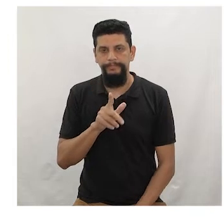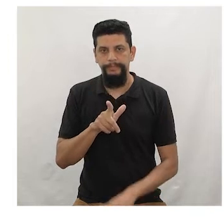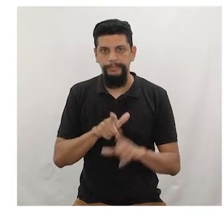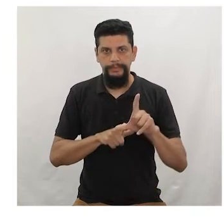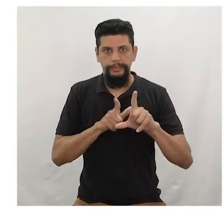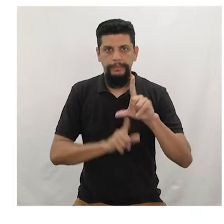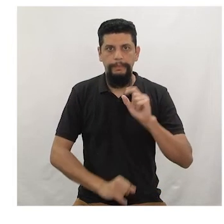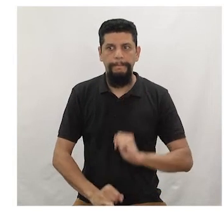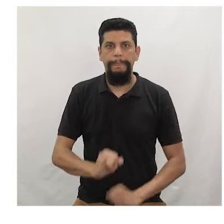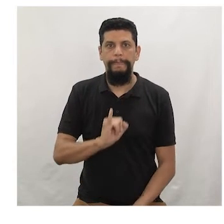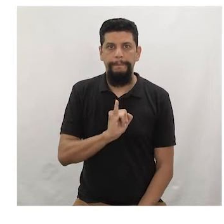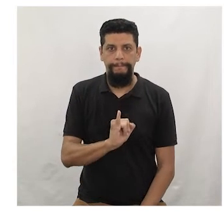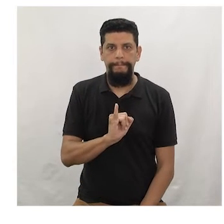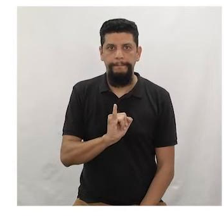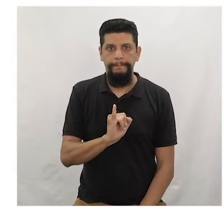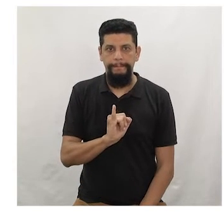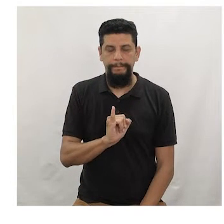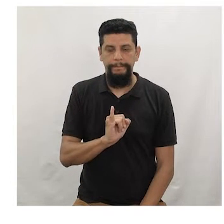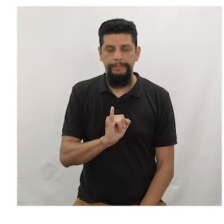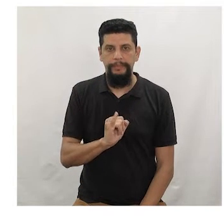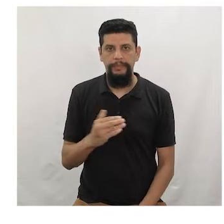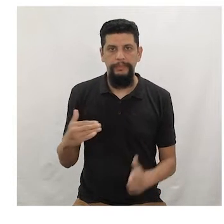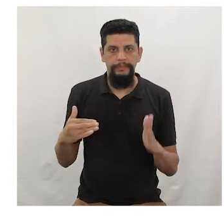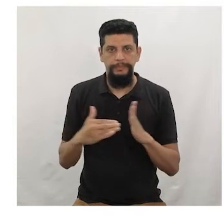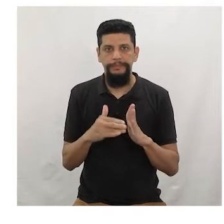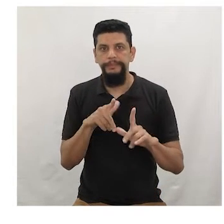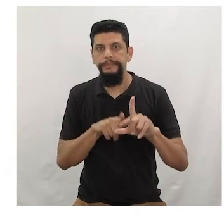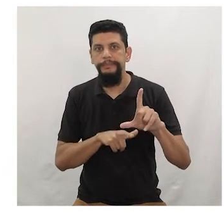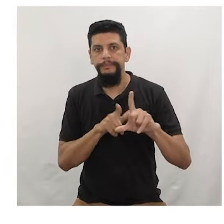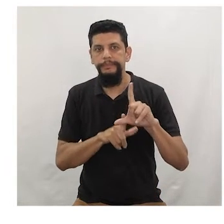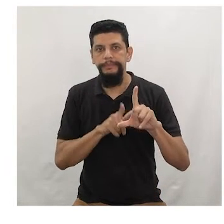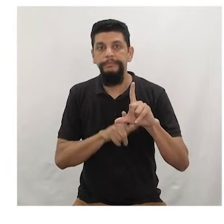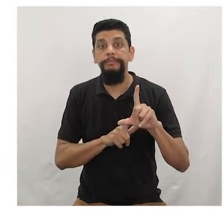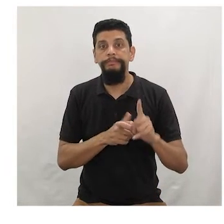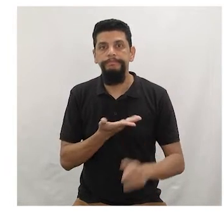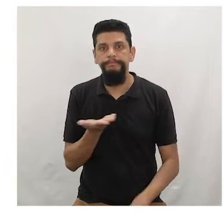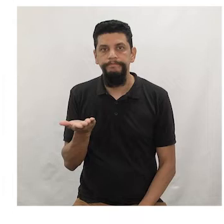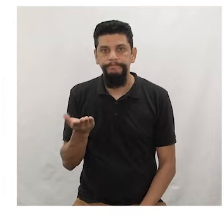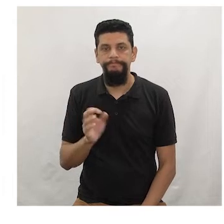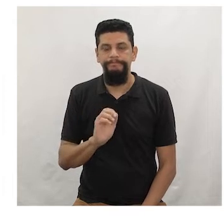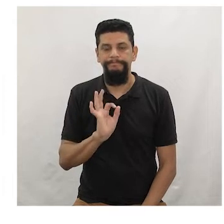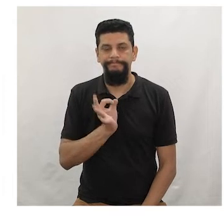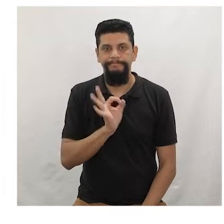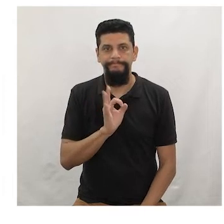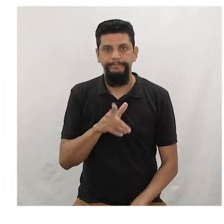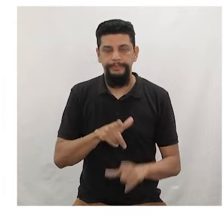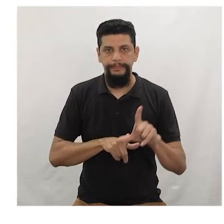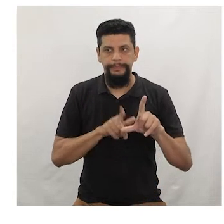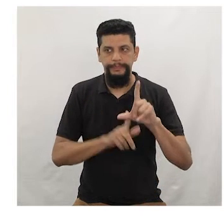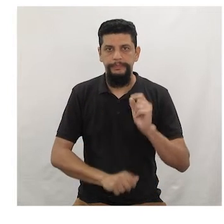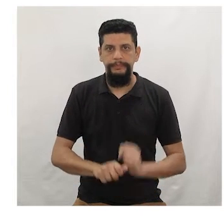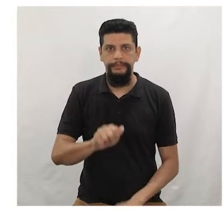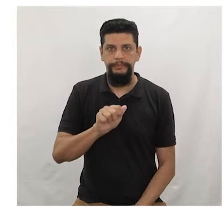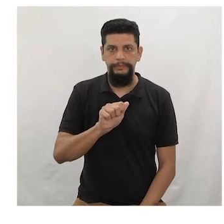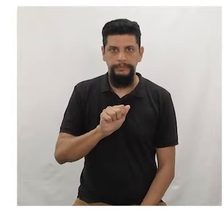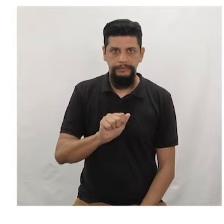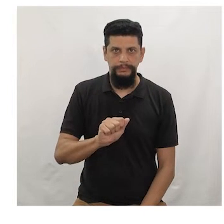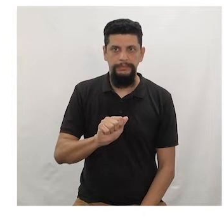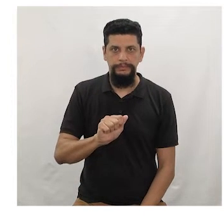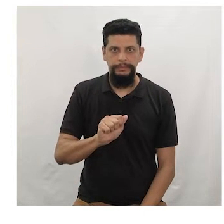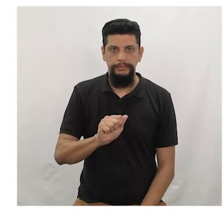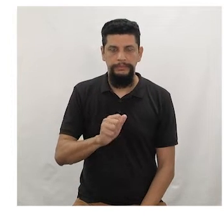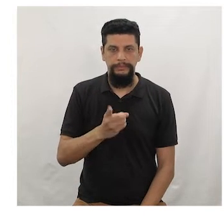Ui, já temos DI. E para terminar, a letra A. Formamos